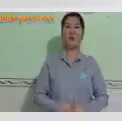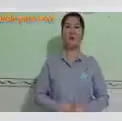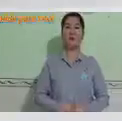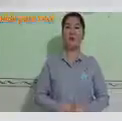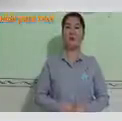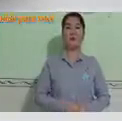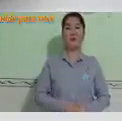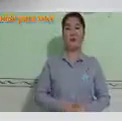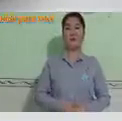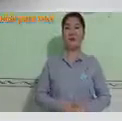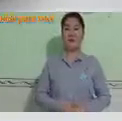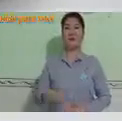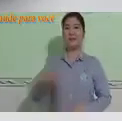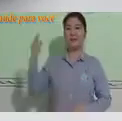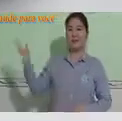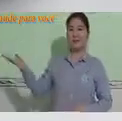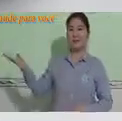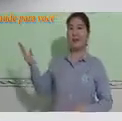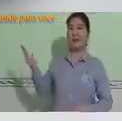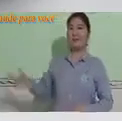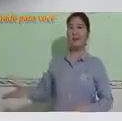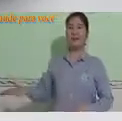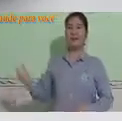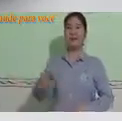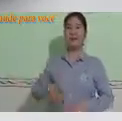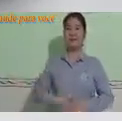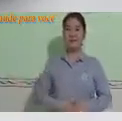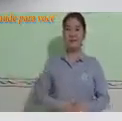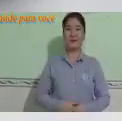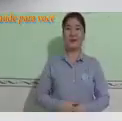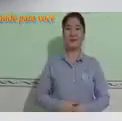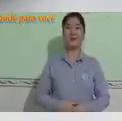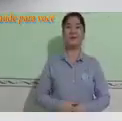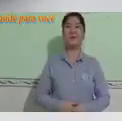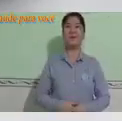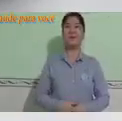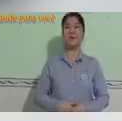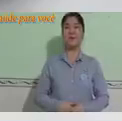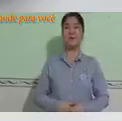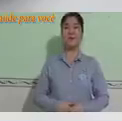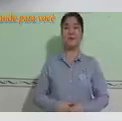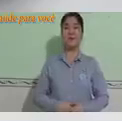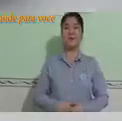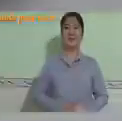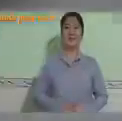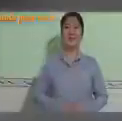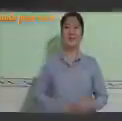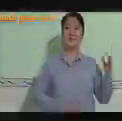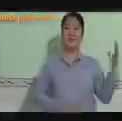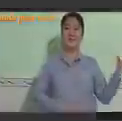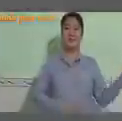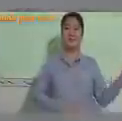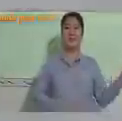dor de garganta, vírgula, manchas vermelhas, vivão na pele, vírgula, febre, vírgula, face avermelhada e língua vermelha inflamada como aspecto